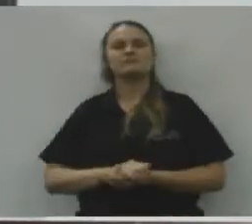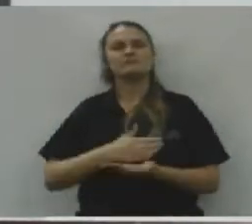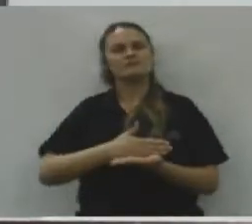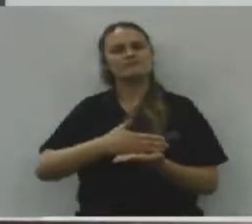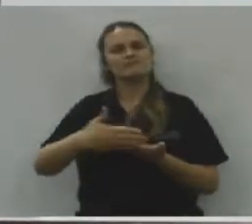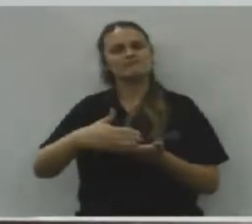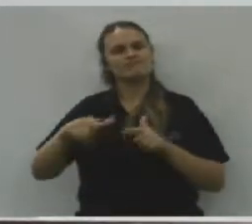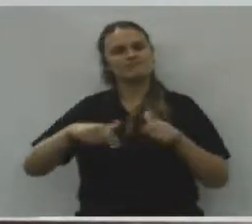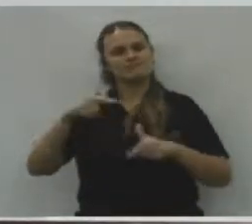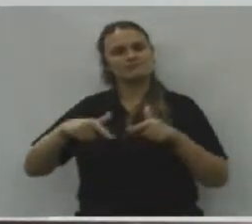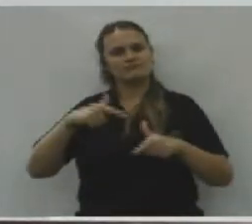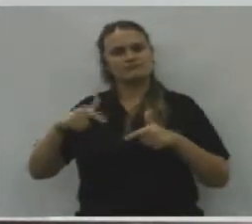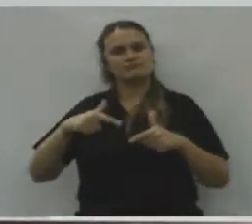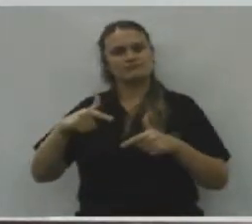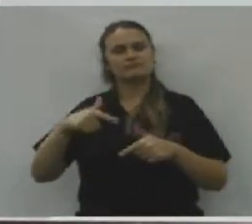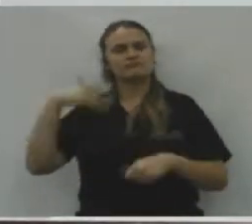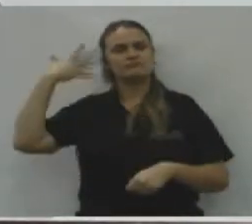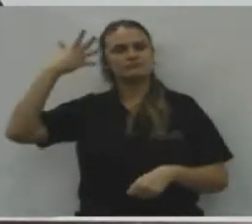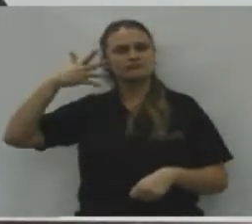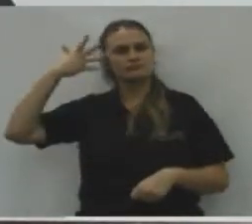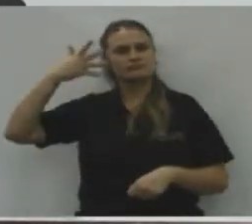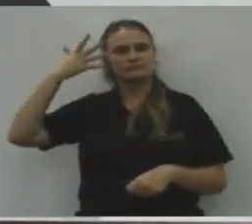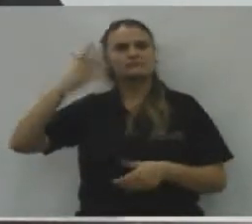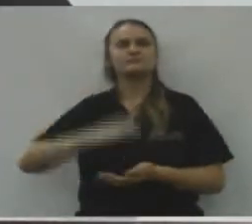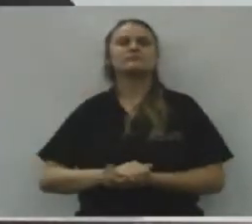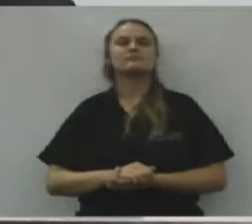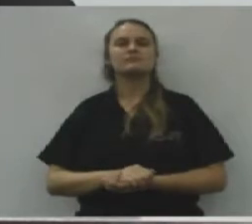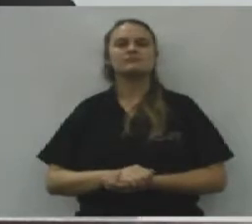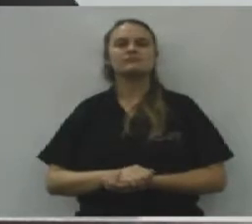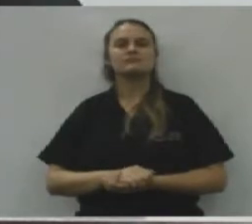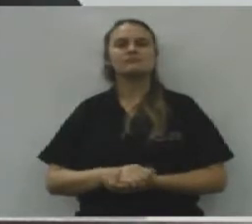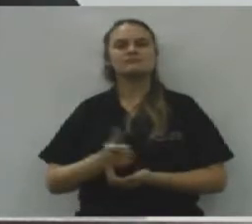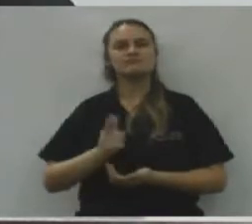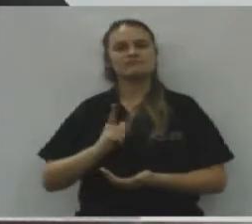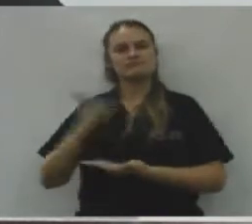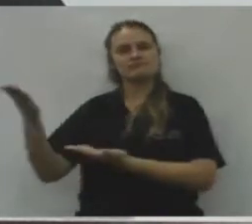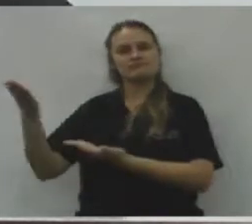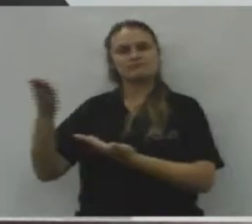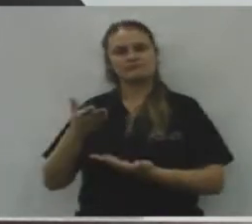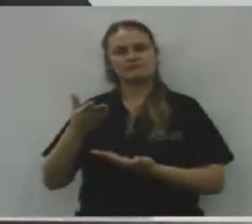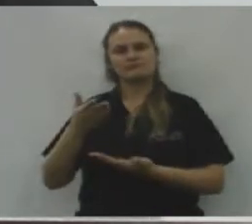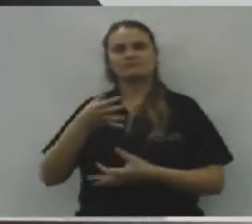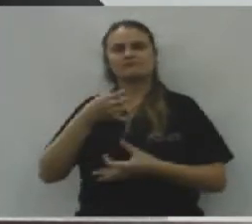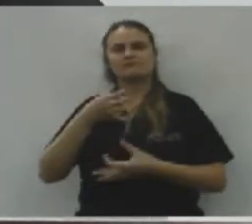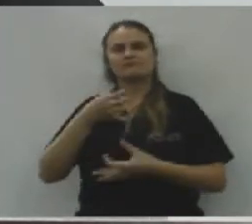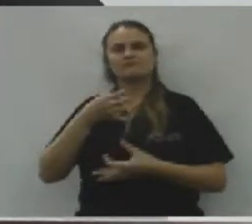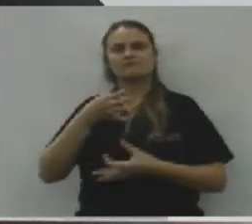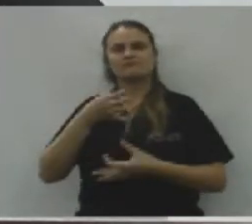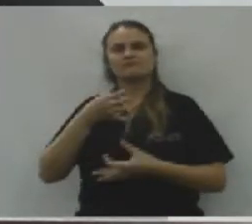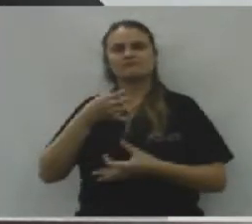iniciaram esse trabalho da jornada de palestras. E estamos recebendo já sugestões